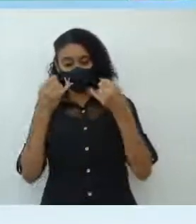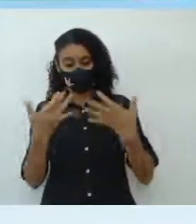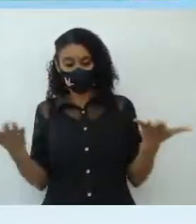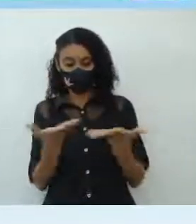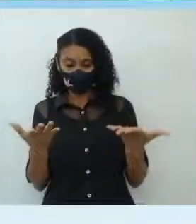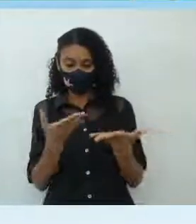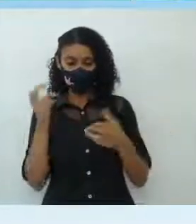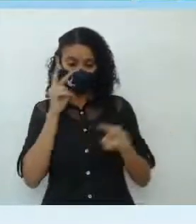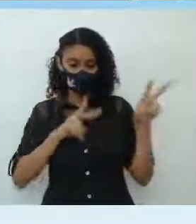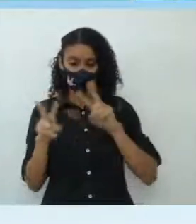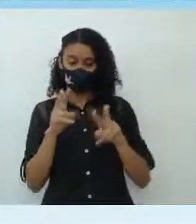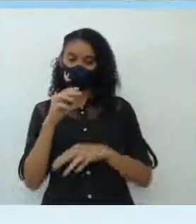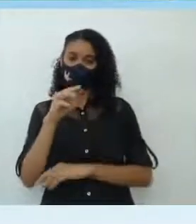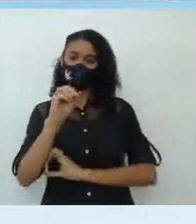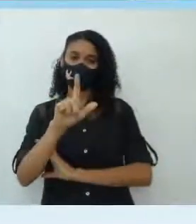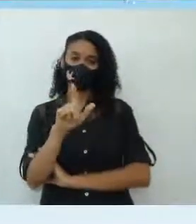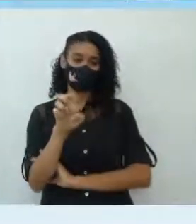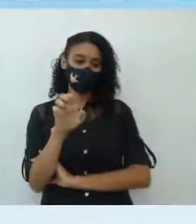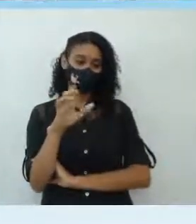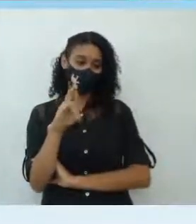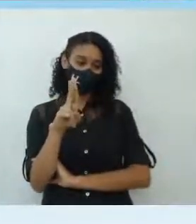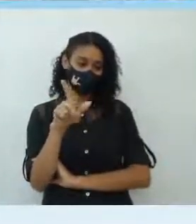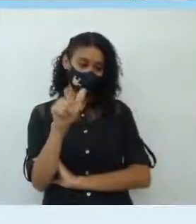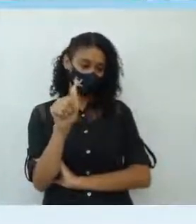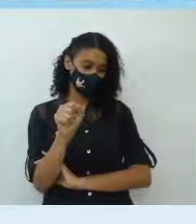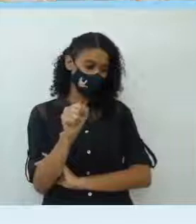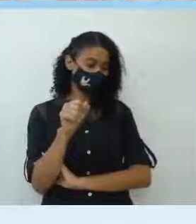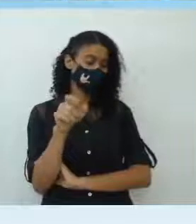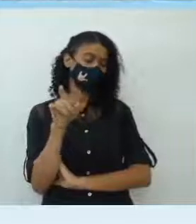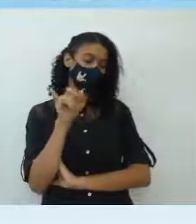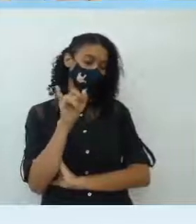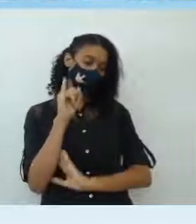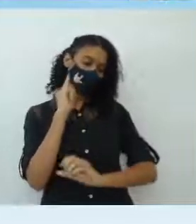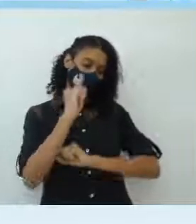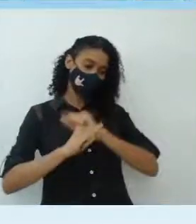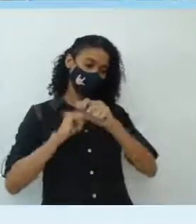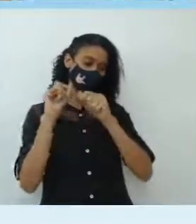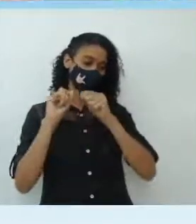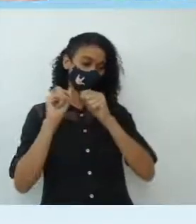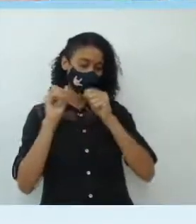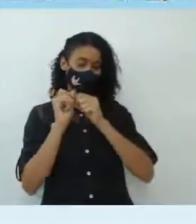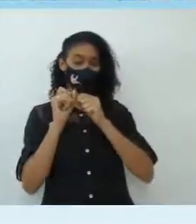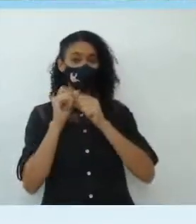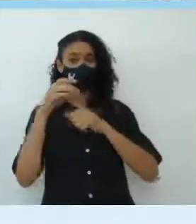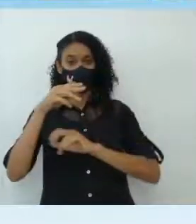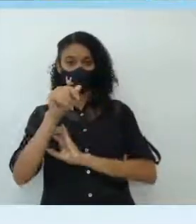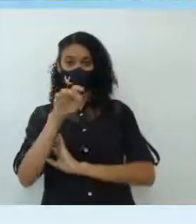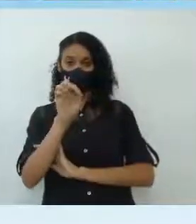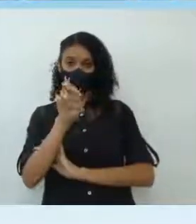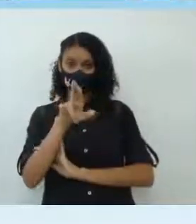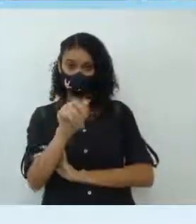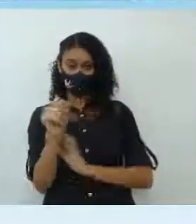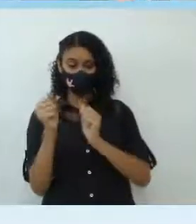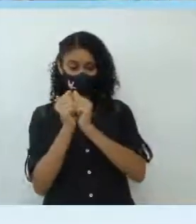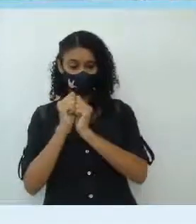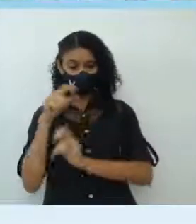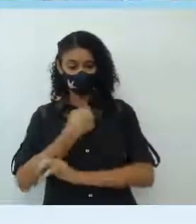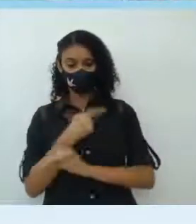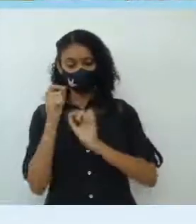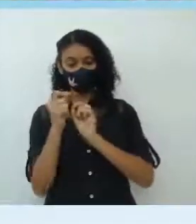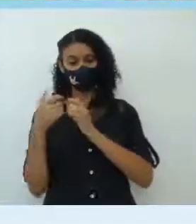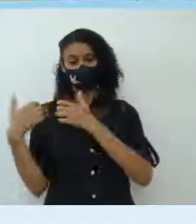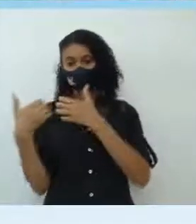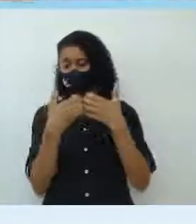essas moléculas ou esses íons que constituem a matéria que está ao nosso redor. Quando eu falo matéria ao nosso redor, eu estou